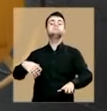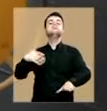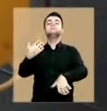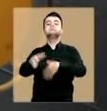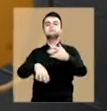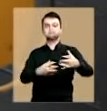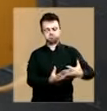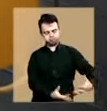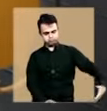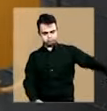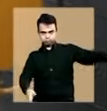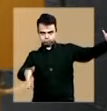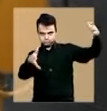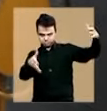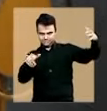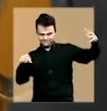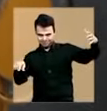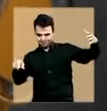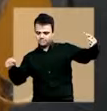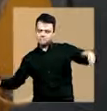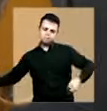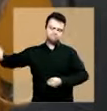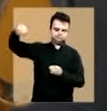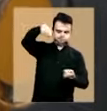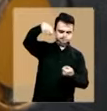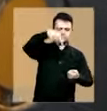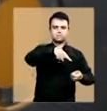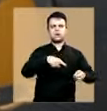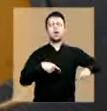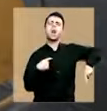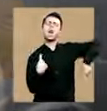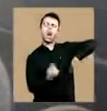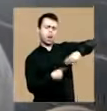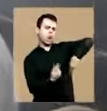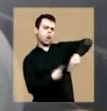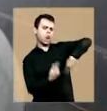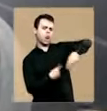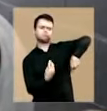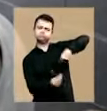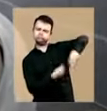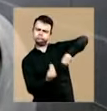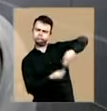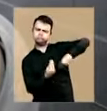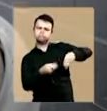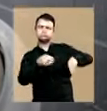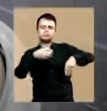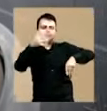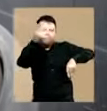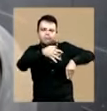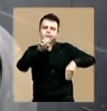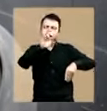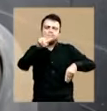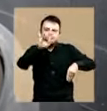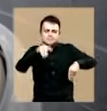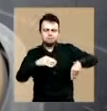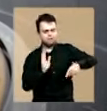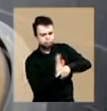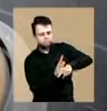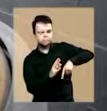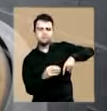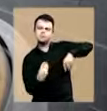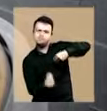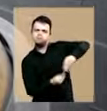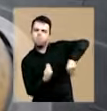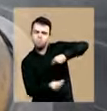Na fase seguinte, as sobras de alimentos vão para a betoneira e são misturadas com enzimas que aceleram o processo de compostagem.